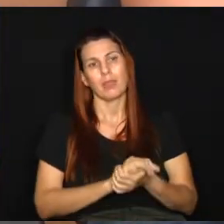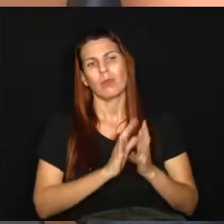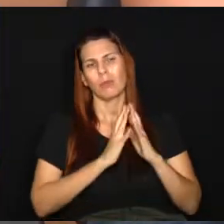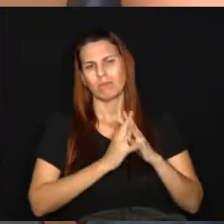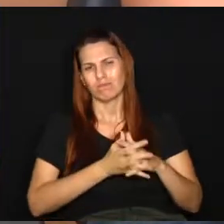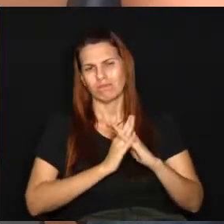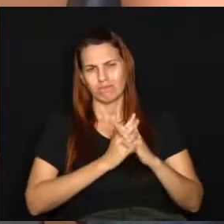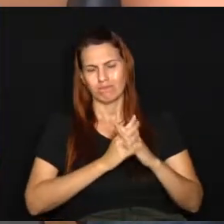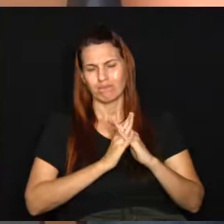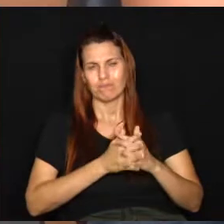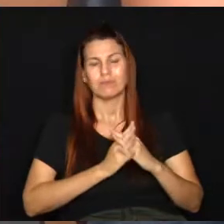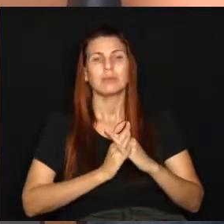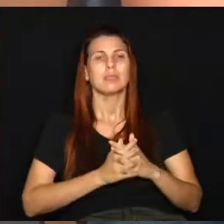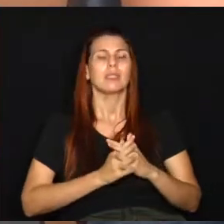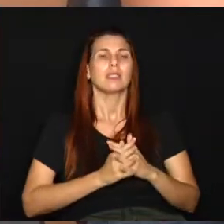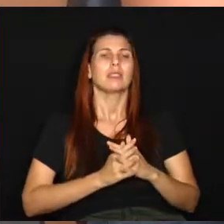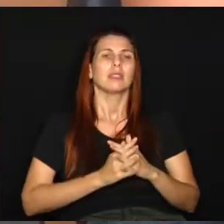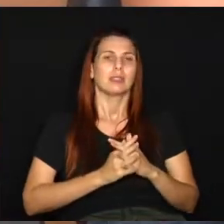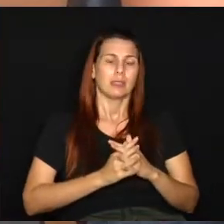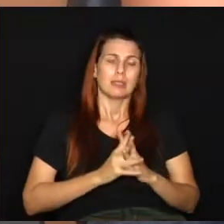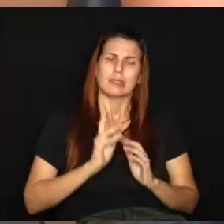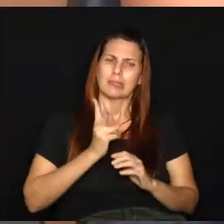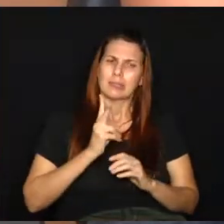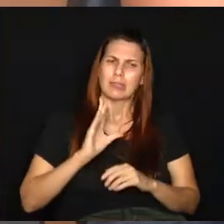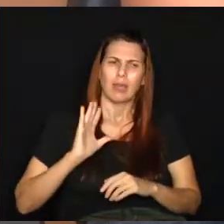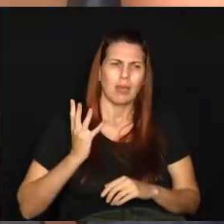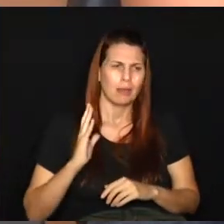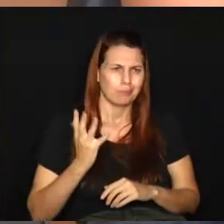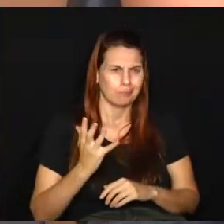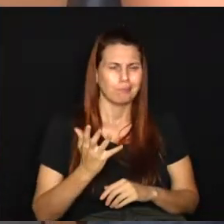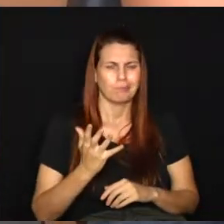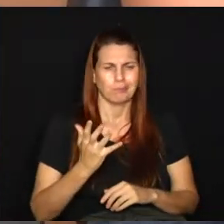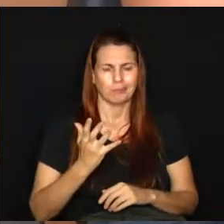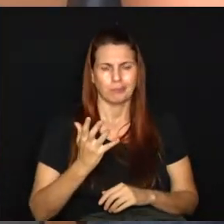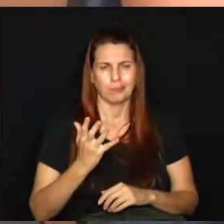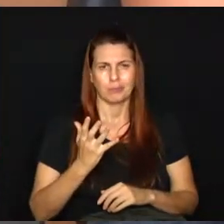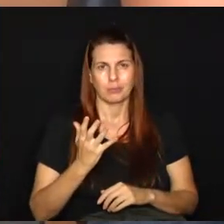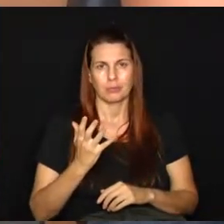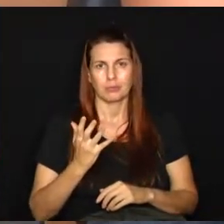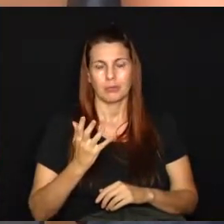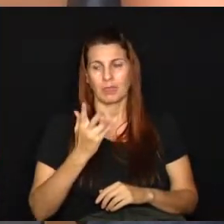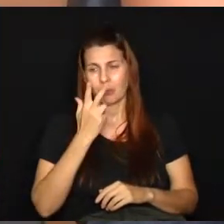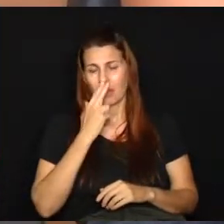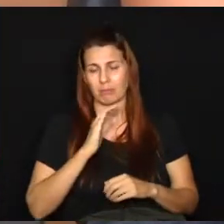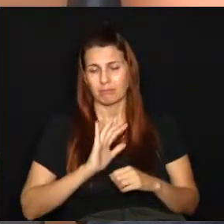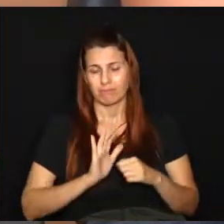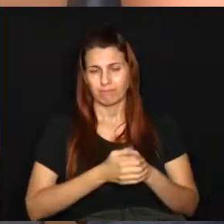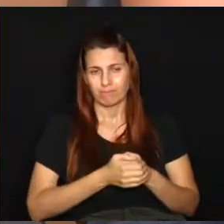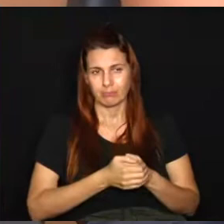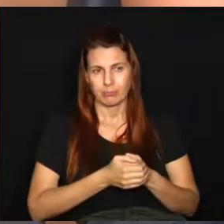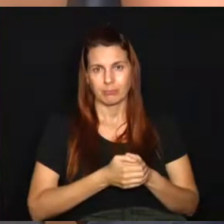complicado, porque isso é muito constante e isso fica muitas vezes debaixo dos panos.